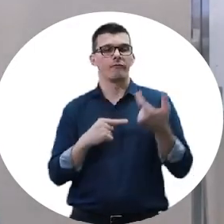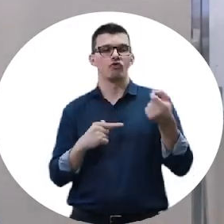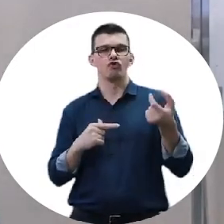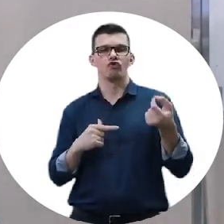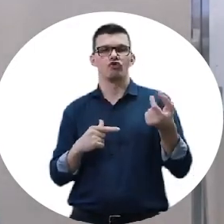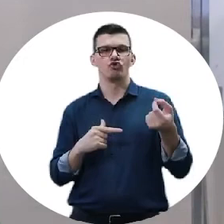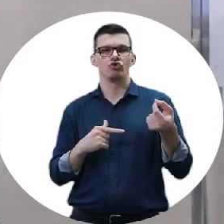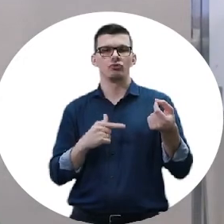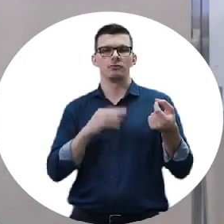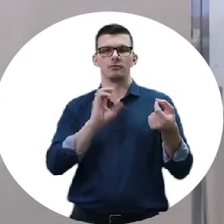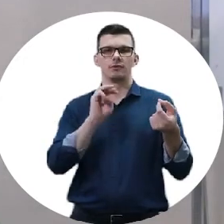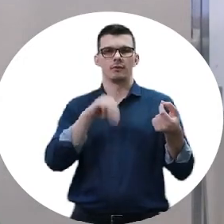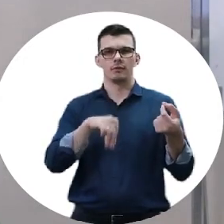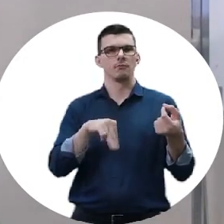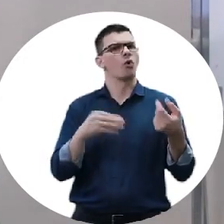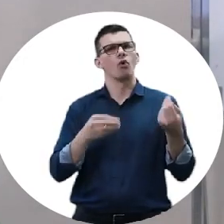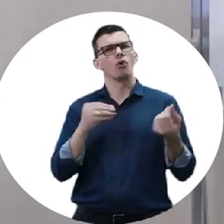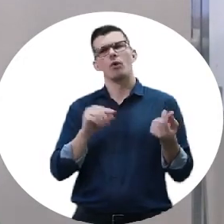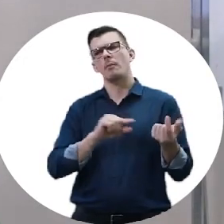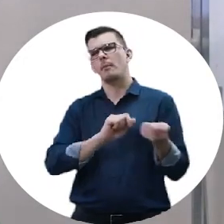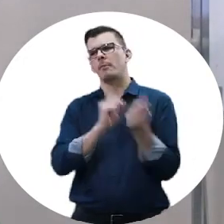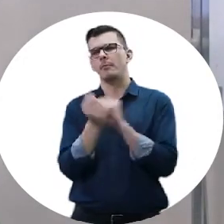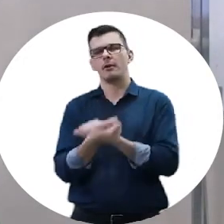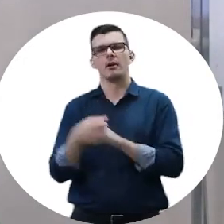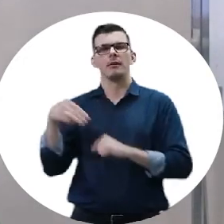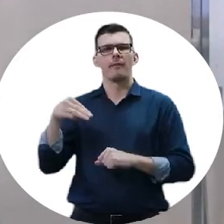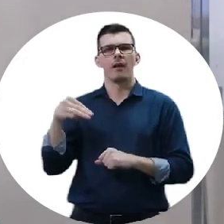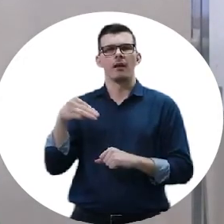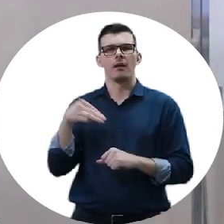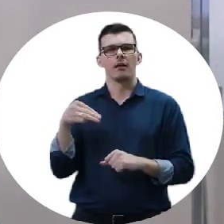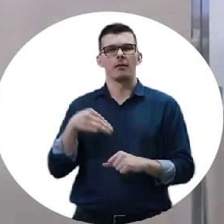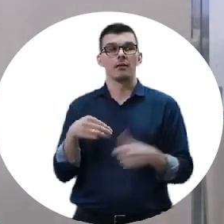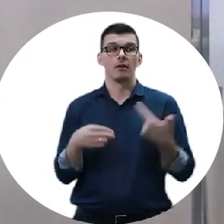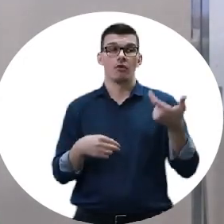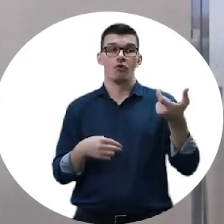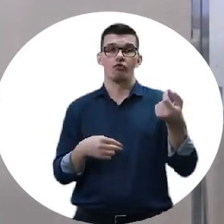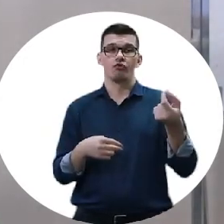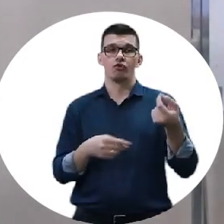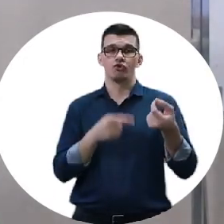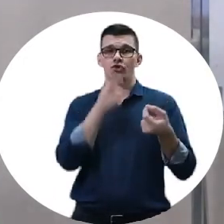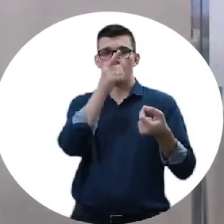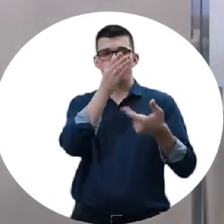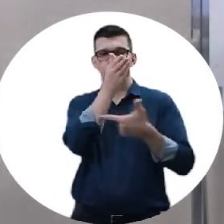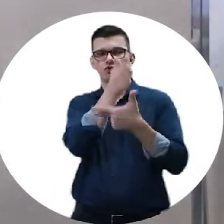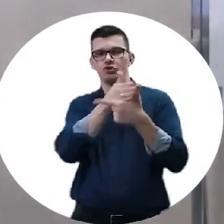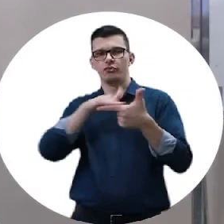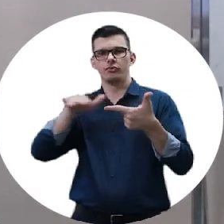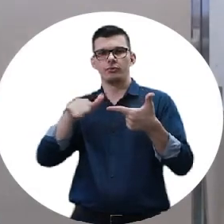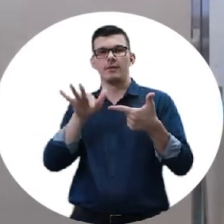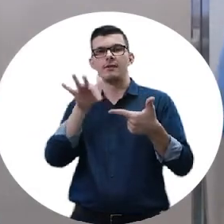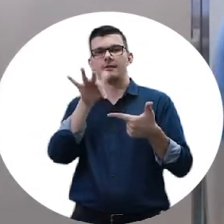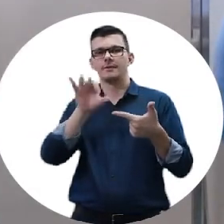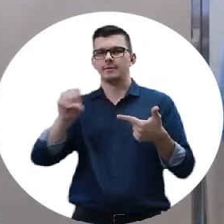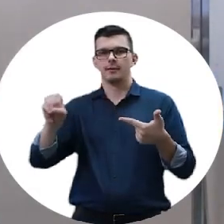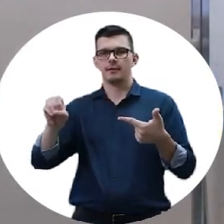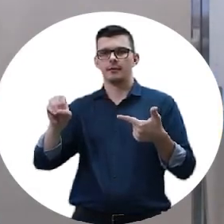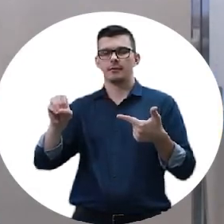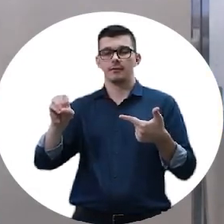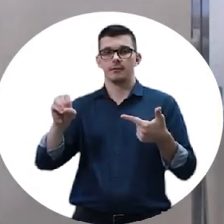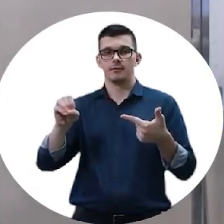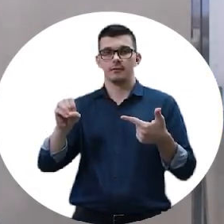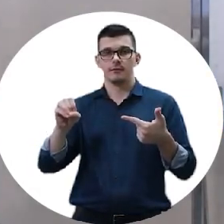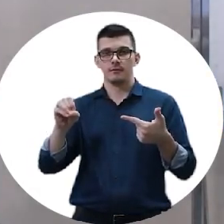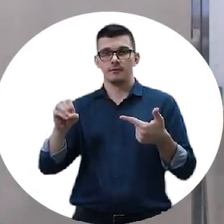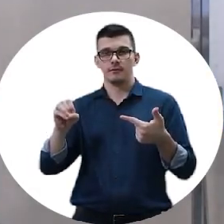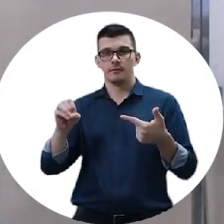centímetros. Quero passar para metro. Como que eu faço? Eu pego 20 dividido por 100, que automaticamente passa a ser metro. Isso